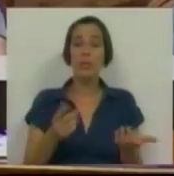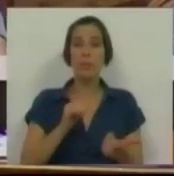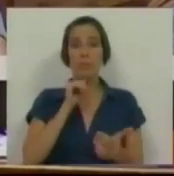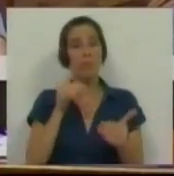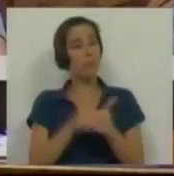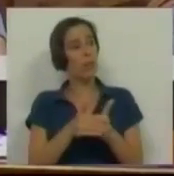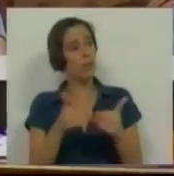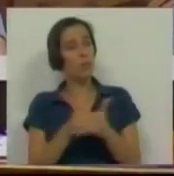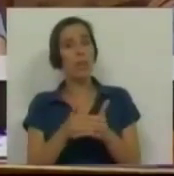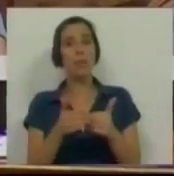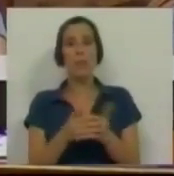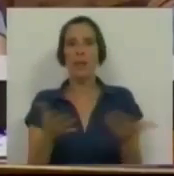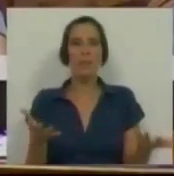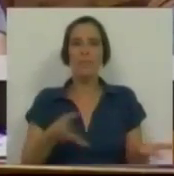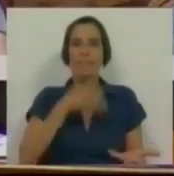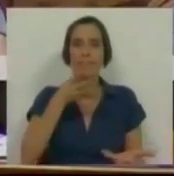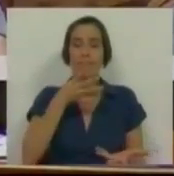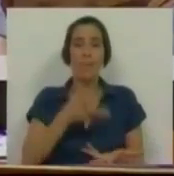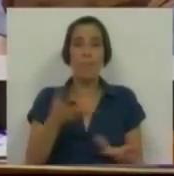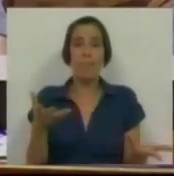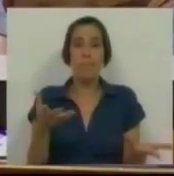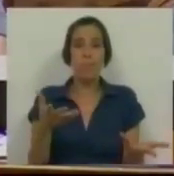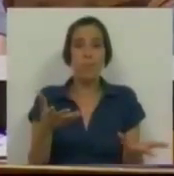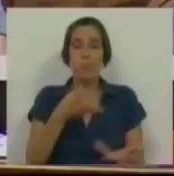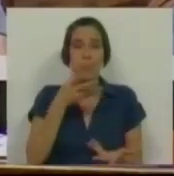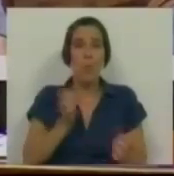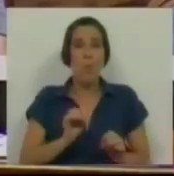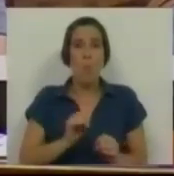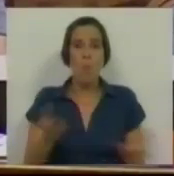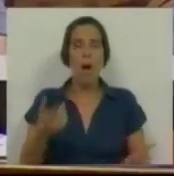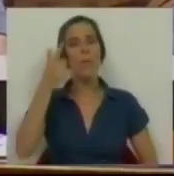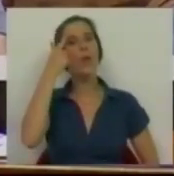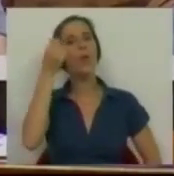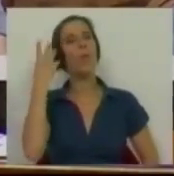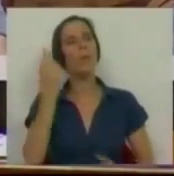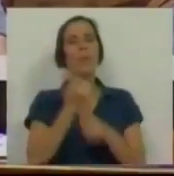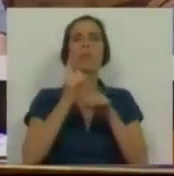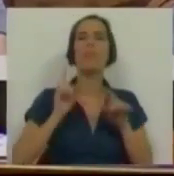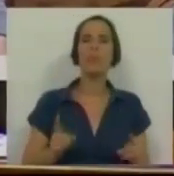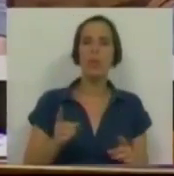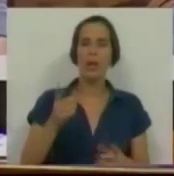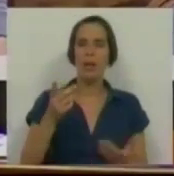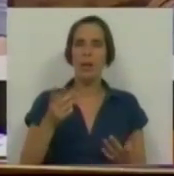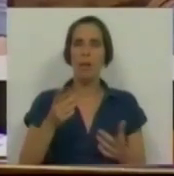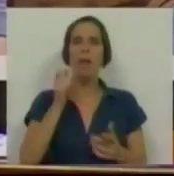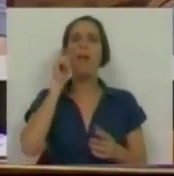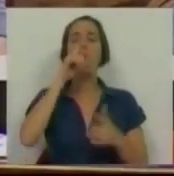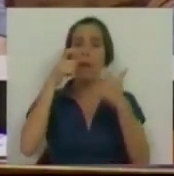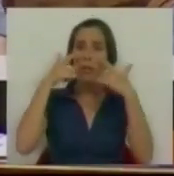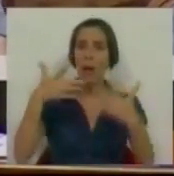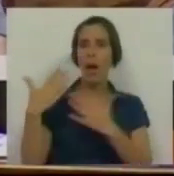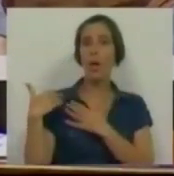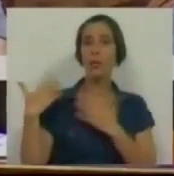perdas que não há palavras que possam acompanhar. Compreender as razões, apurar as